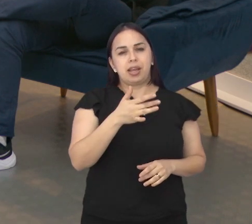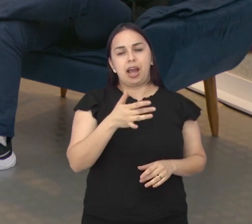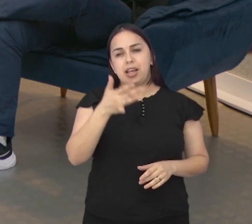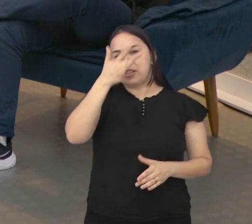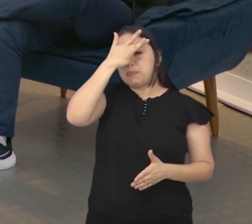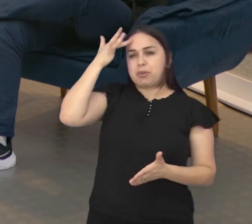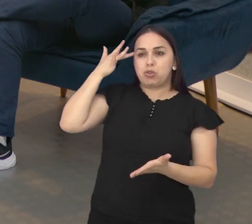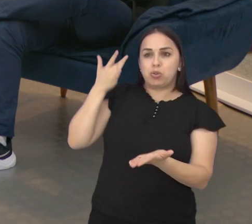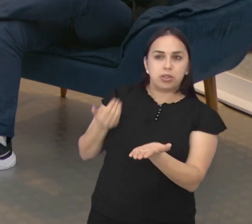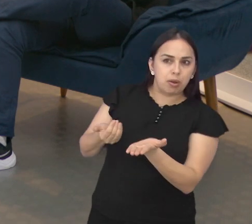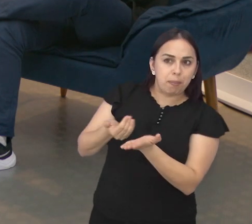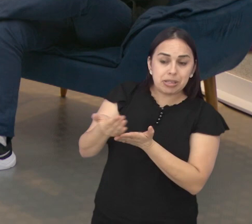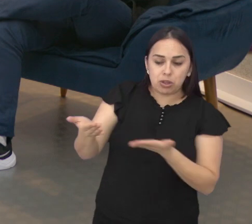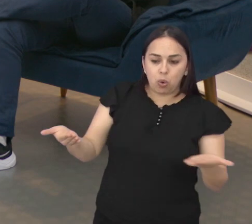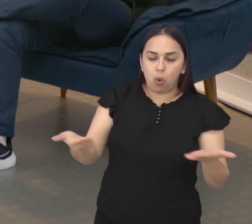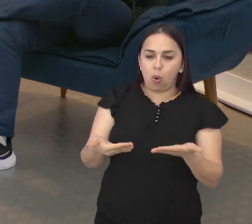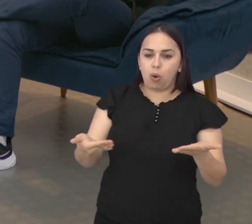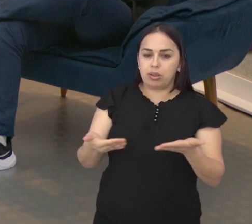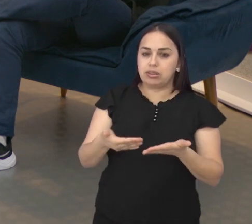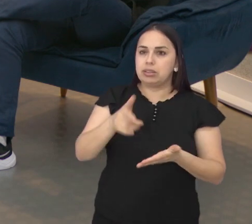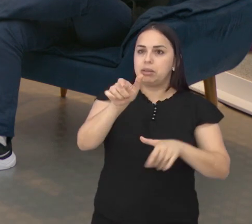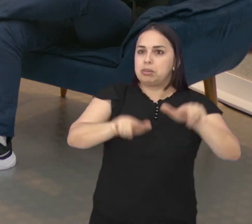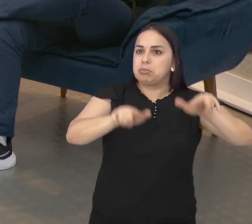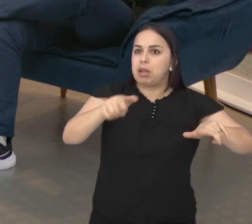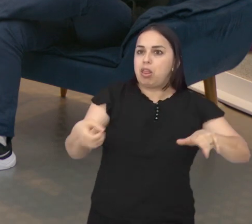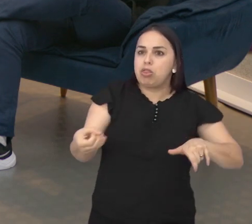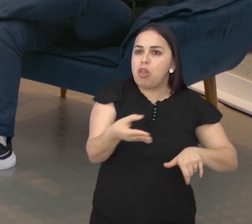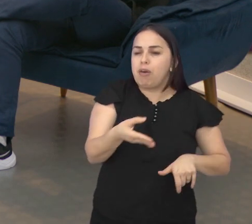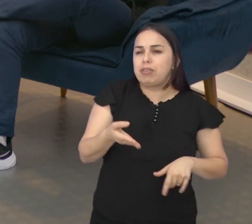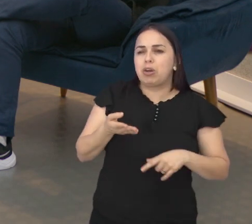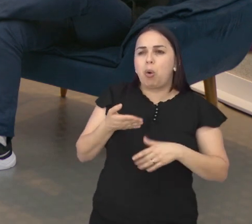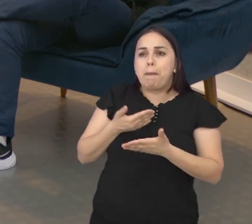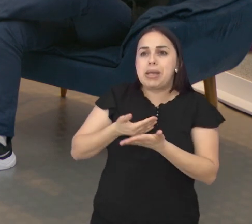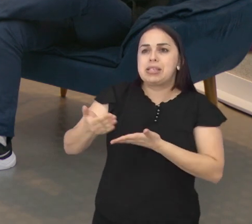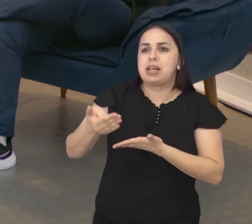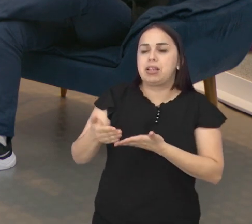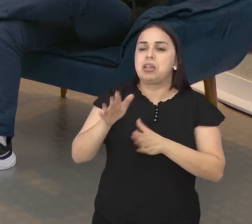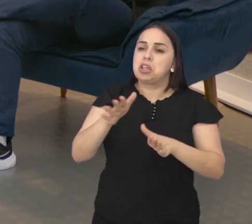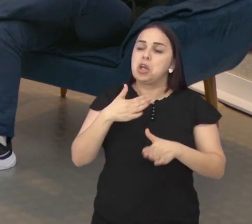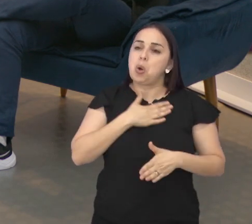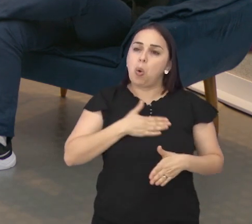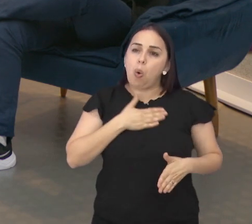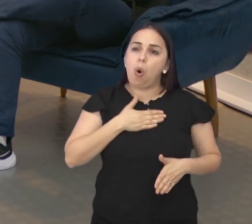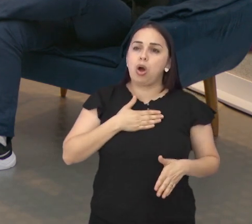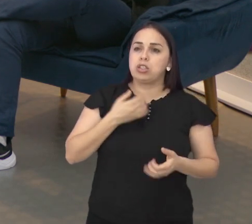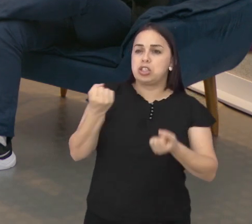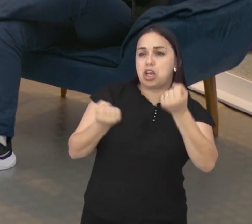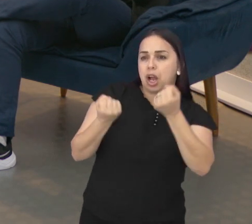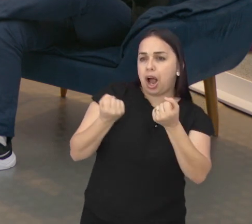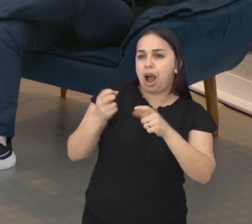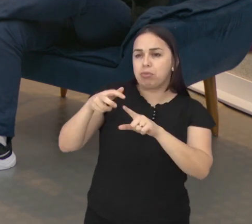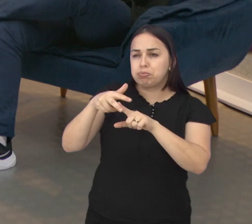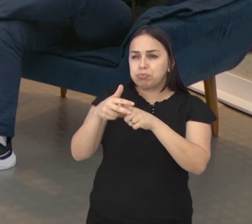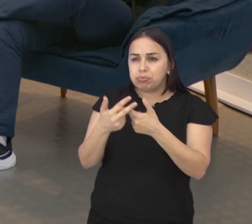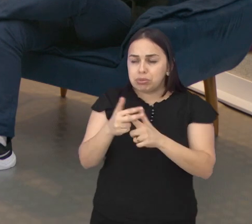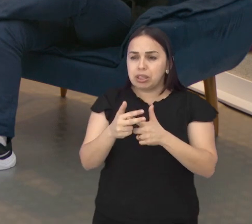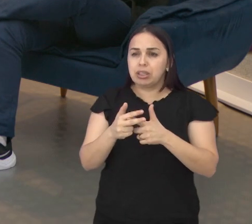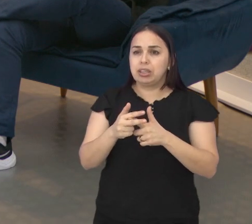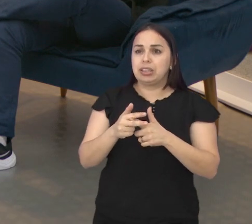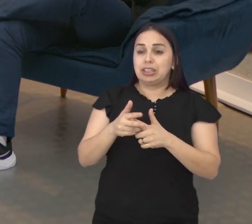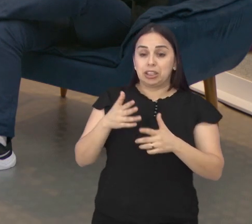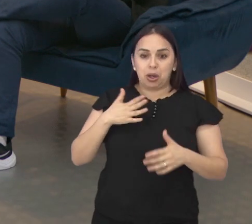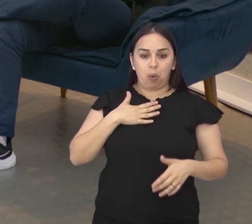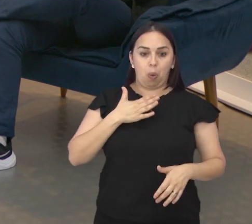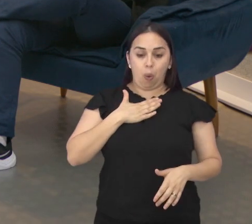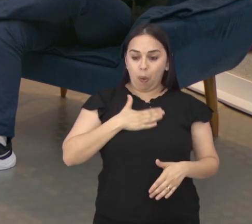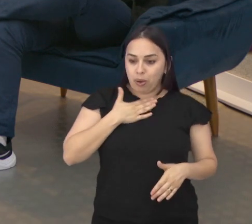o pessoal que está começando hoje, né? Tem um pessoal novo que está começando a profissão, gosta muito de mexer com veículo,